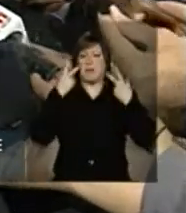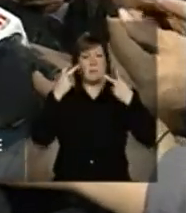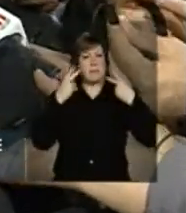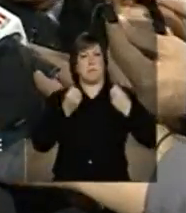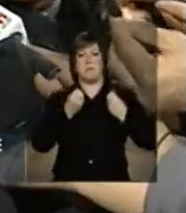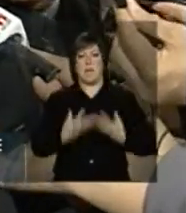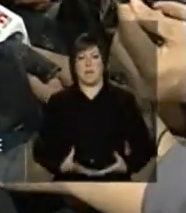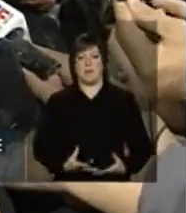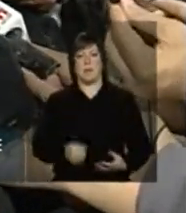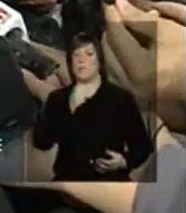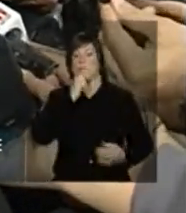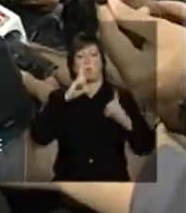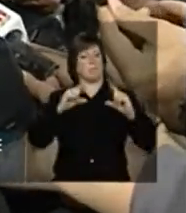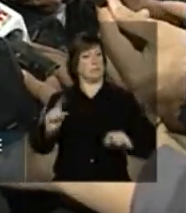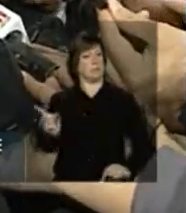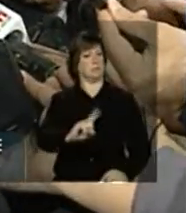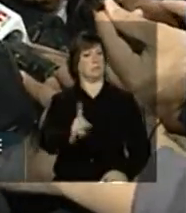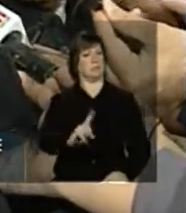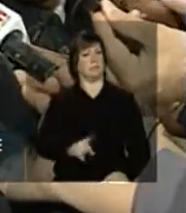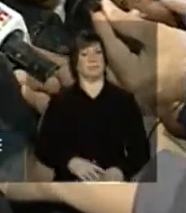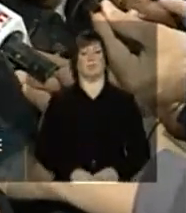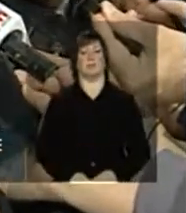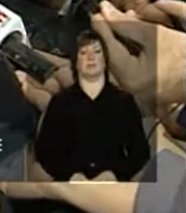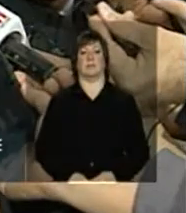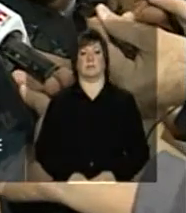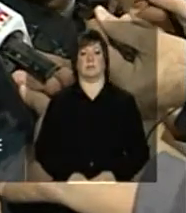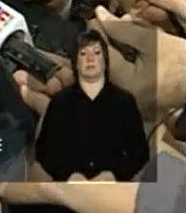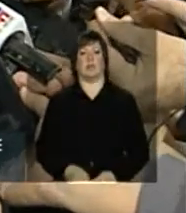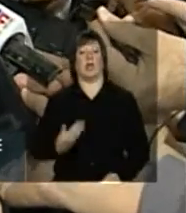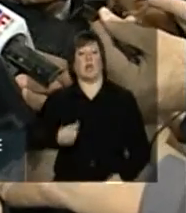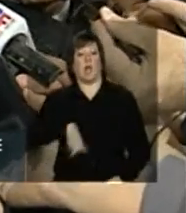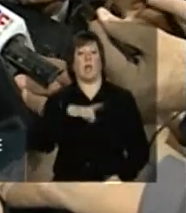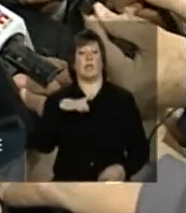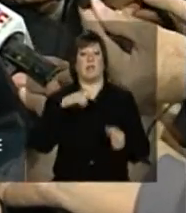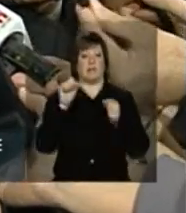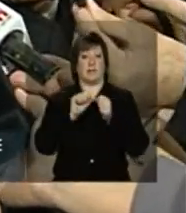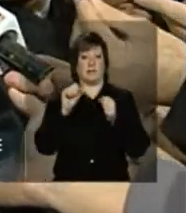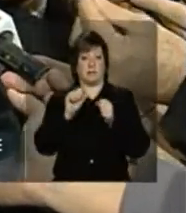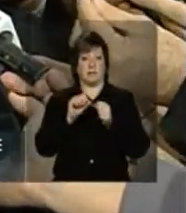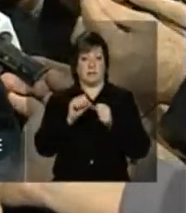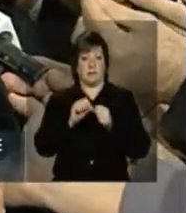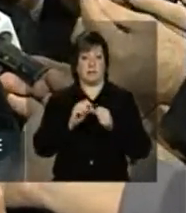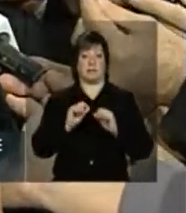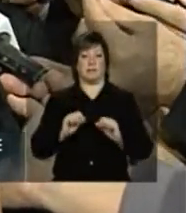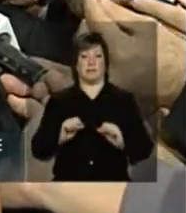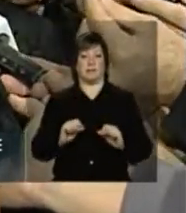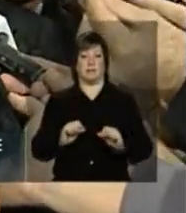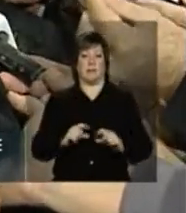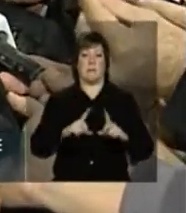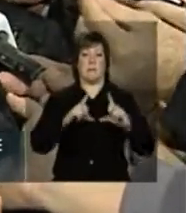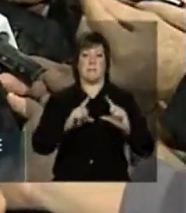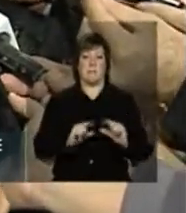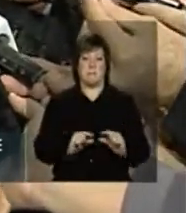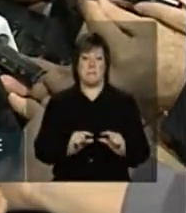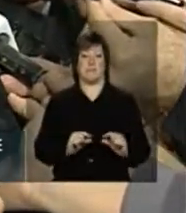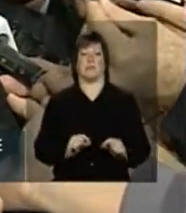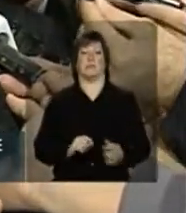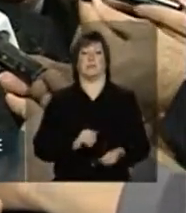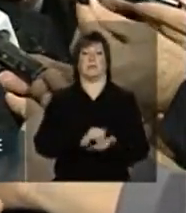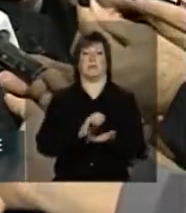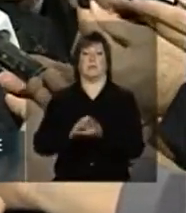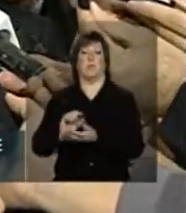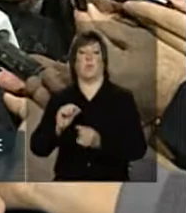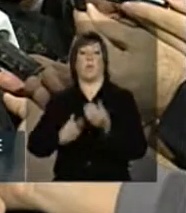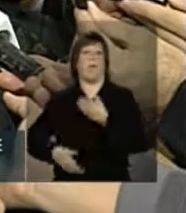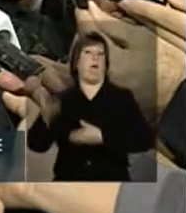bem, não caiu nada. Está caindo. Nós estamos criando menos empregos que o ano passado. Estamos criando mais